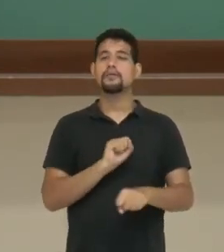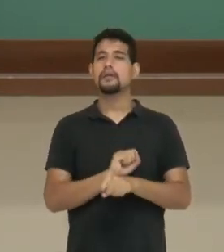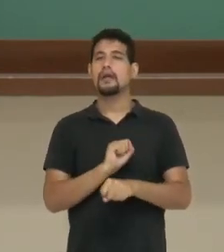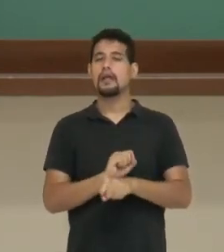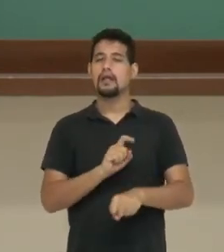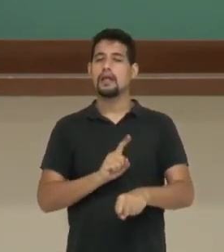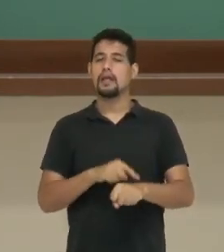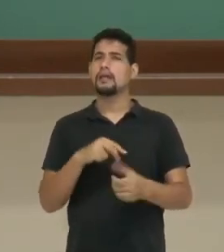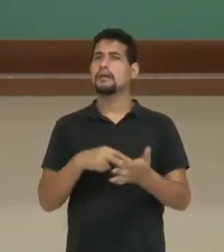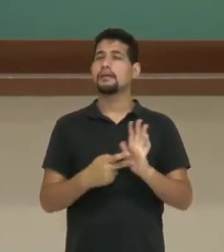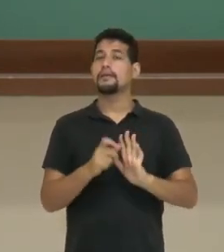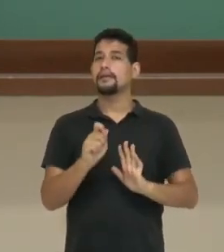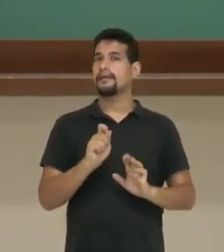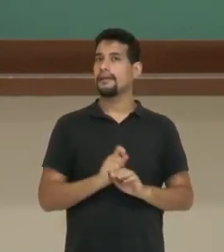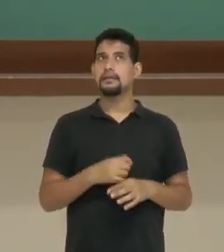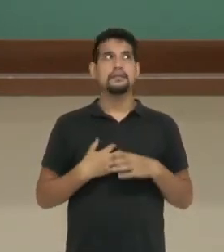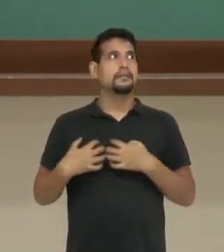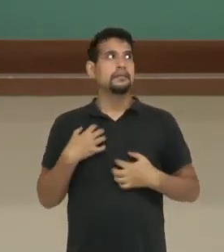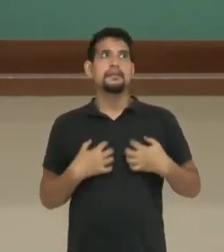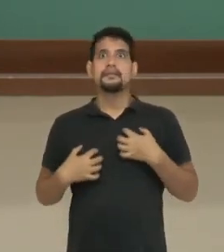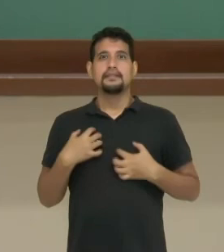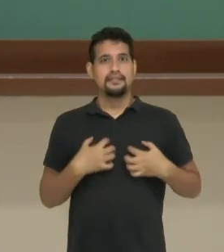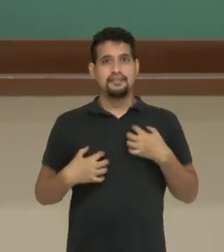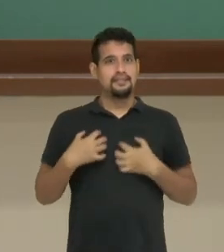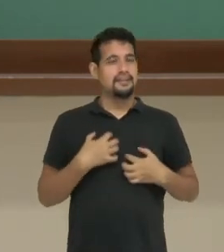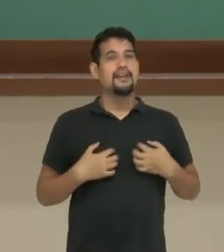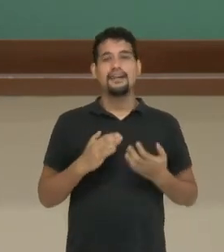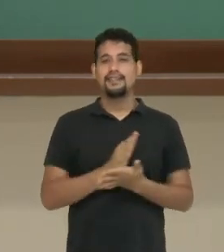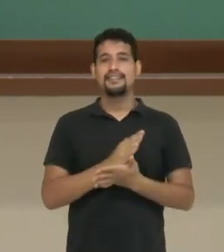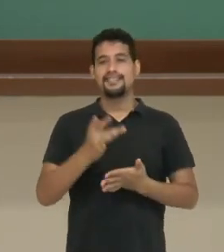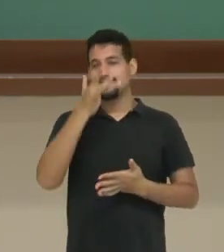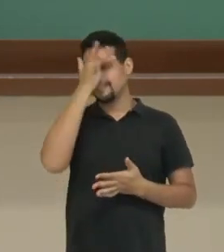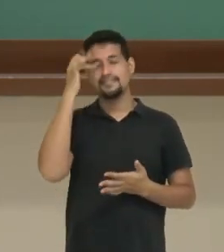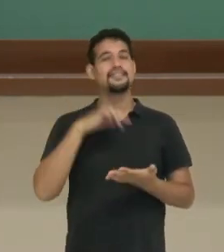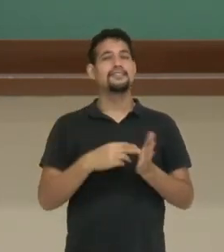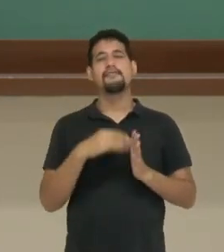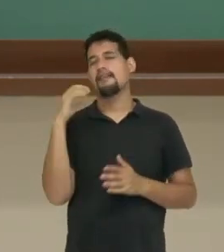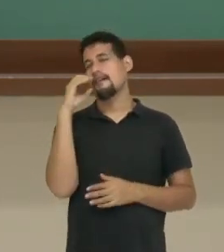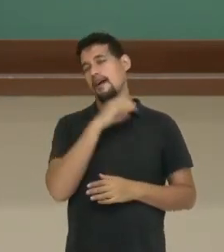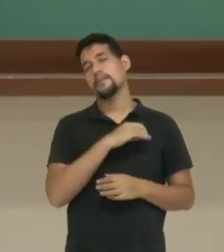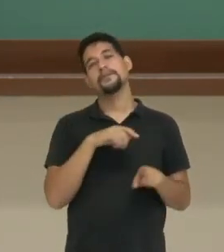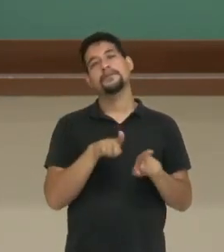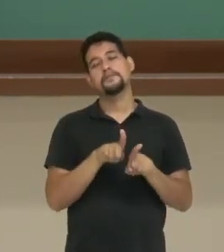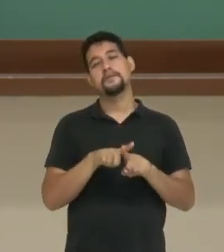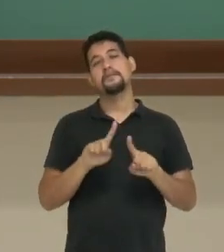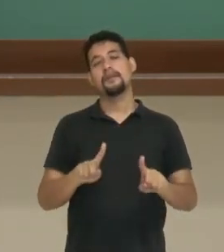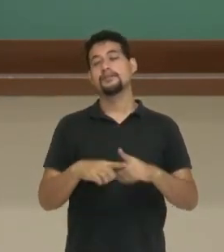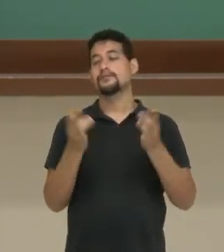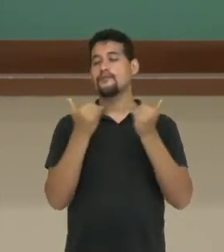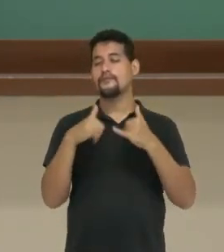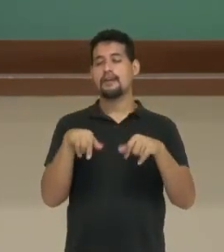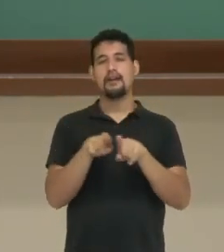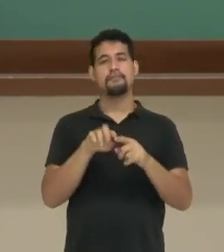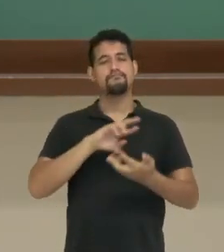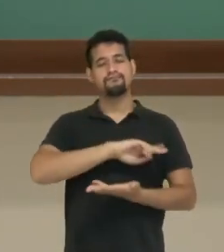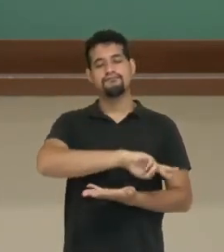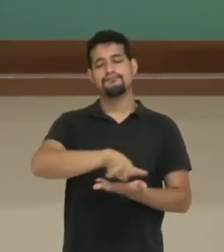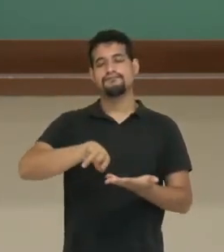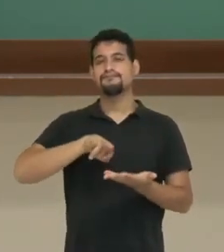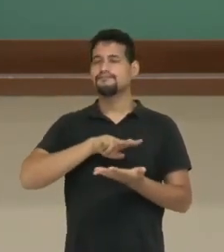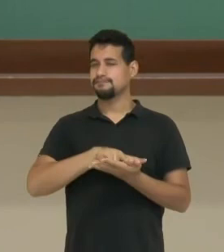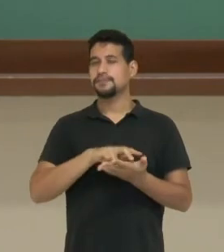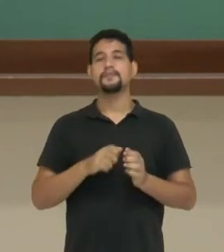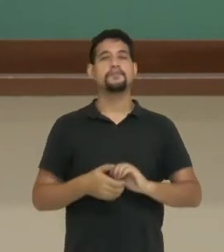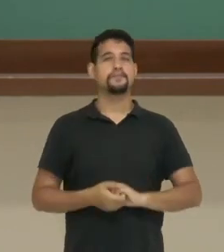espera, que é angustiante muitas vezes para o atleta, passa bem mais rapidamente e é divulgado, então, né, de